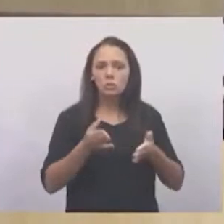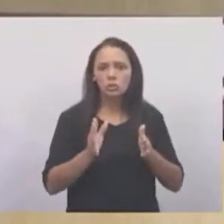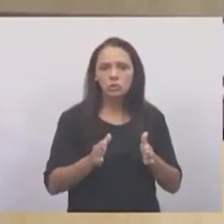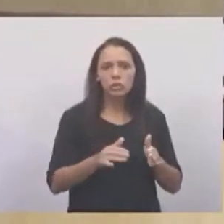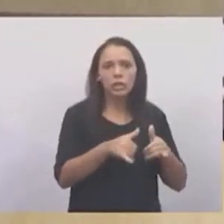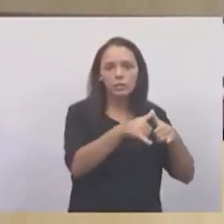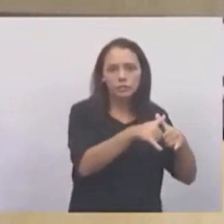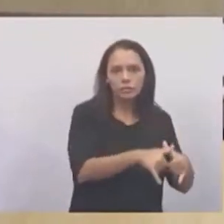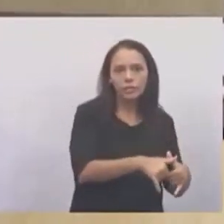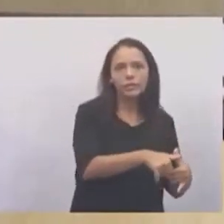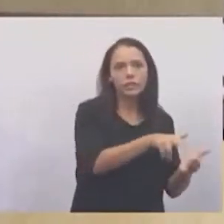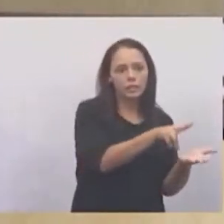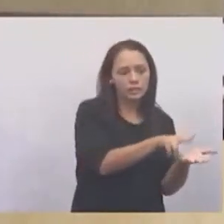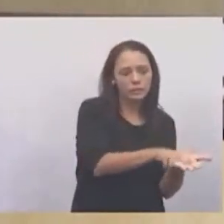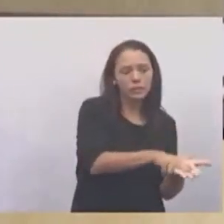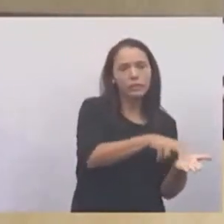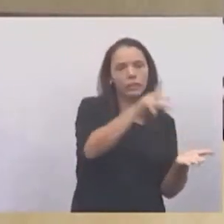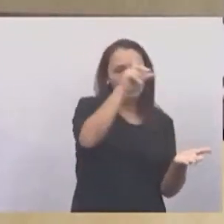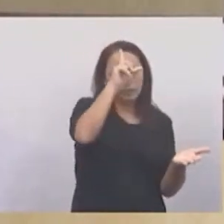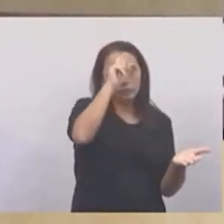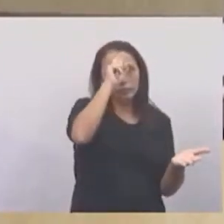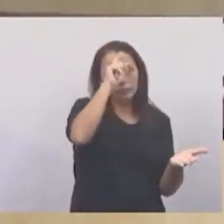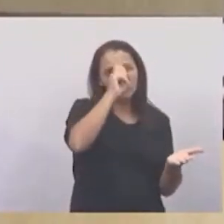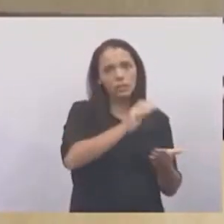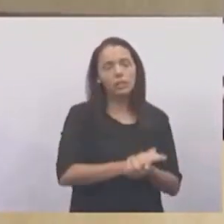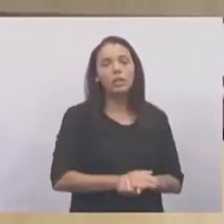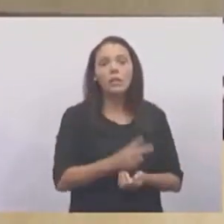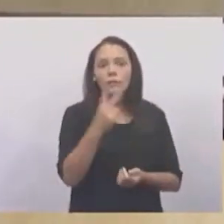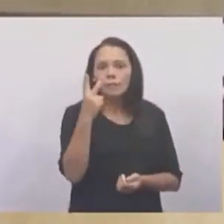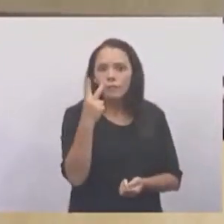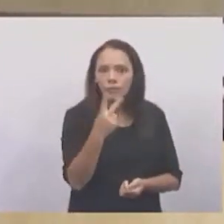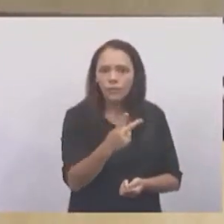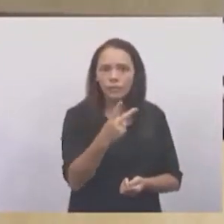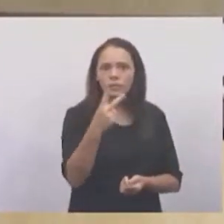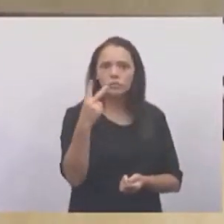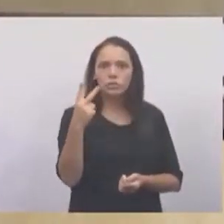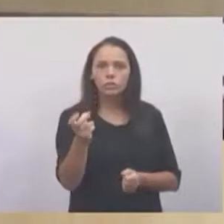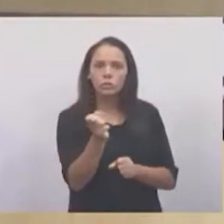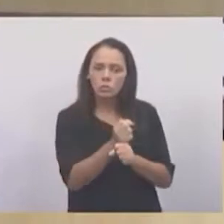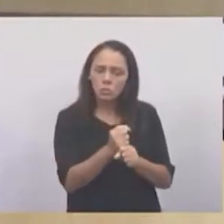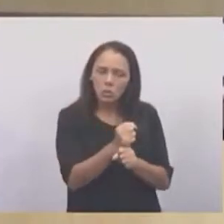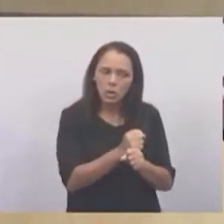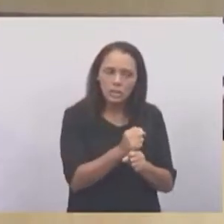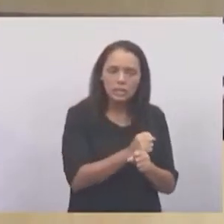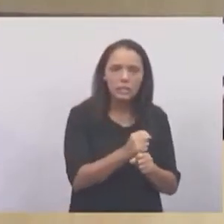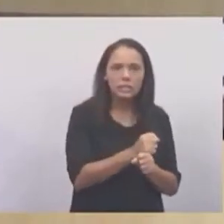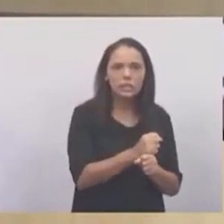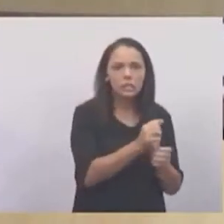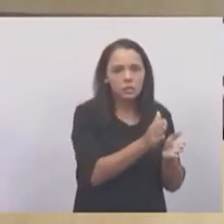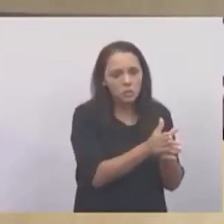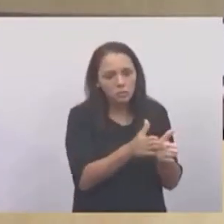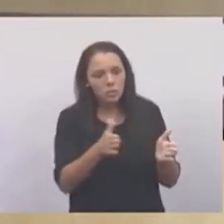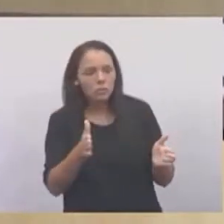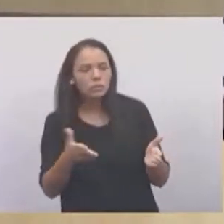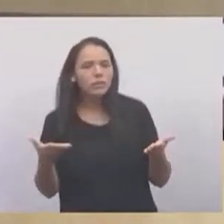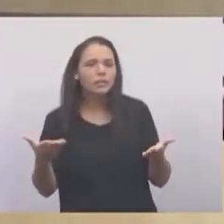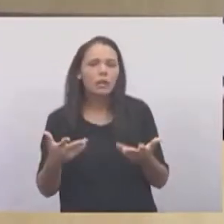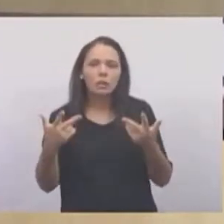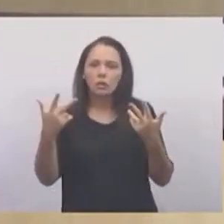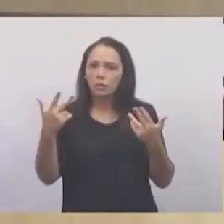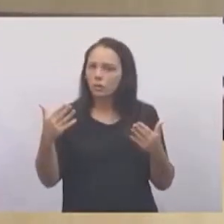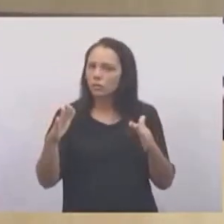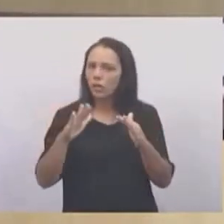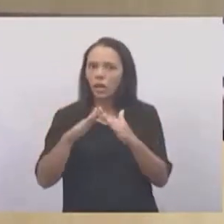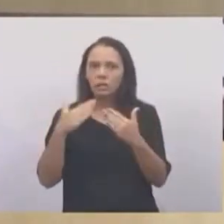Em 22 anos, quase que nada mudou. As escolas continuam com muro baixo, sem cerca,